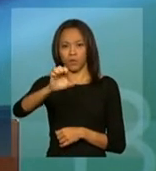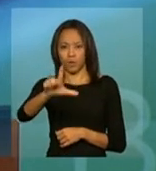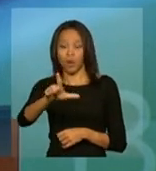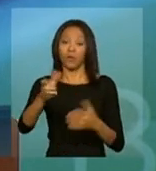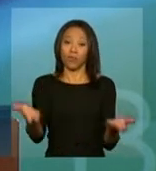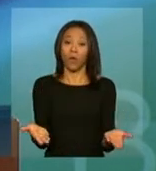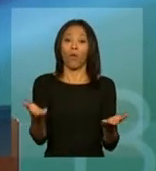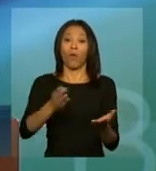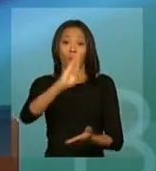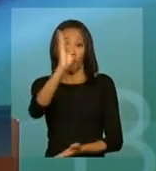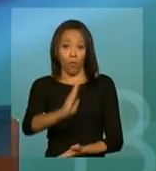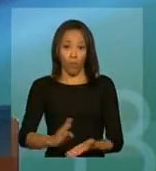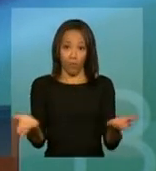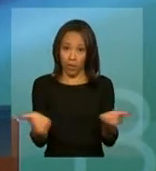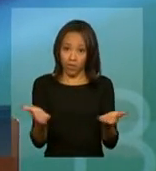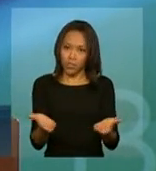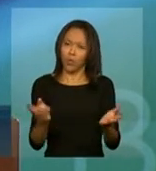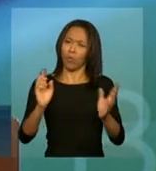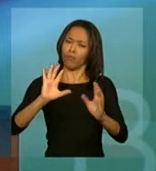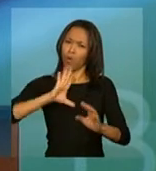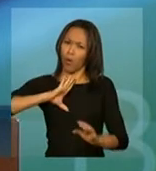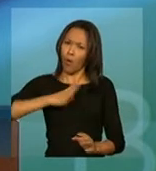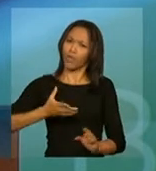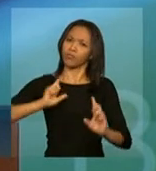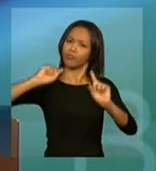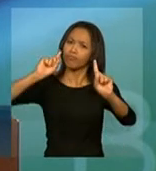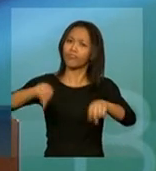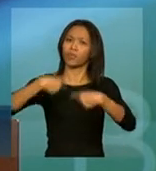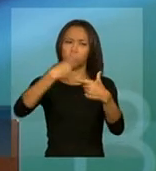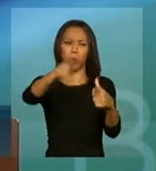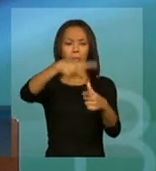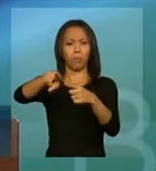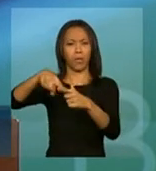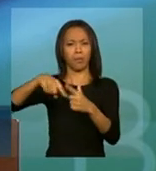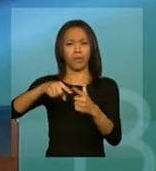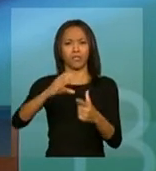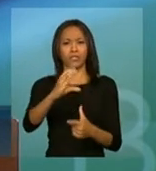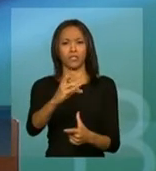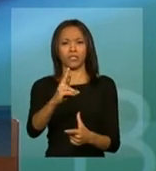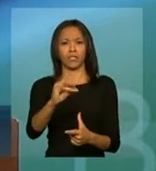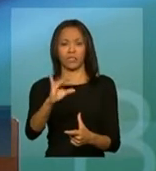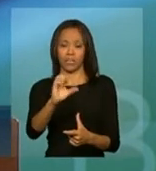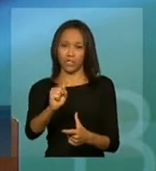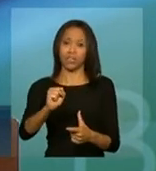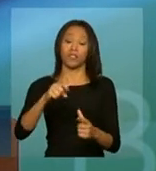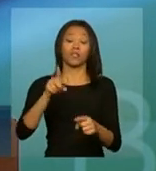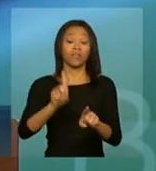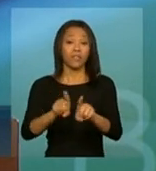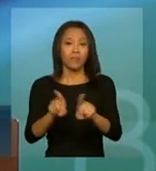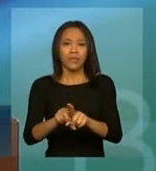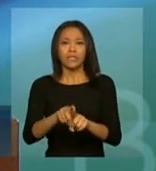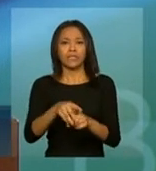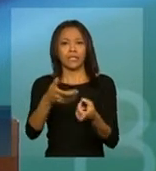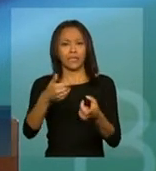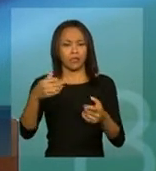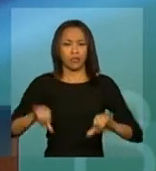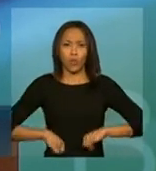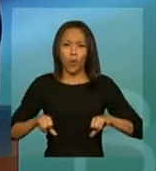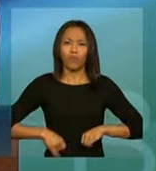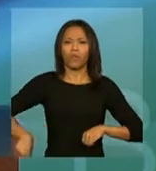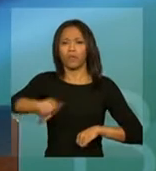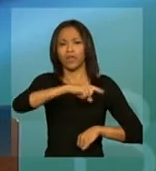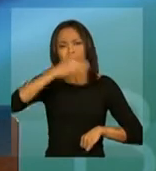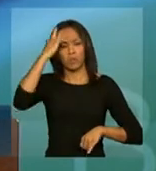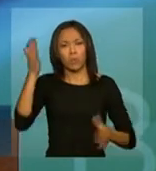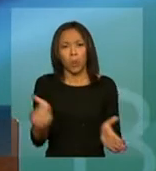hoje enfrenta corajosamente a crise internacional, sem o sacrifício de sua população, especialmente da população mais